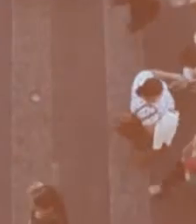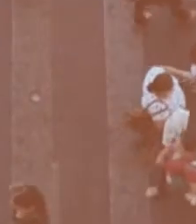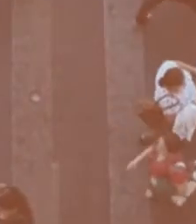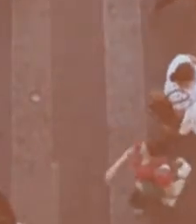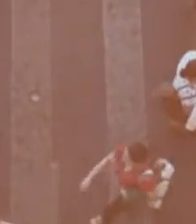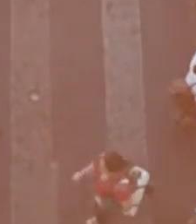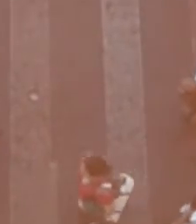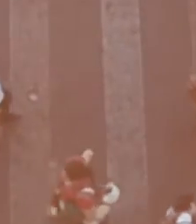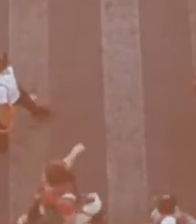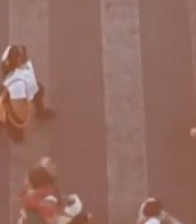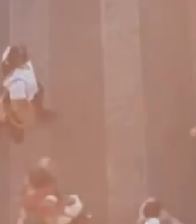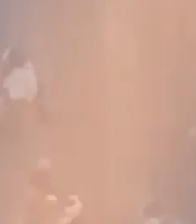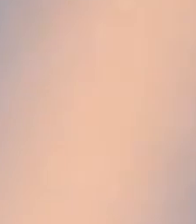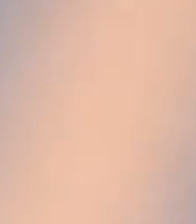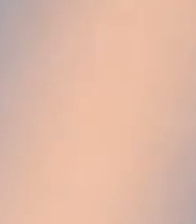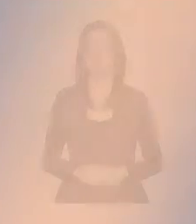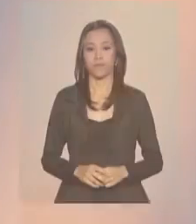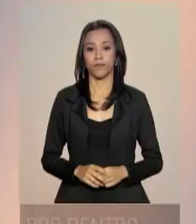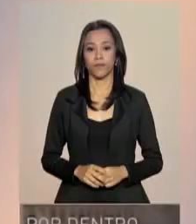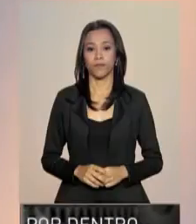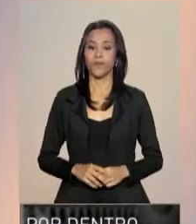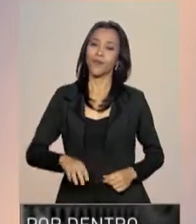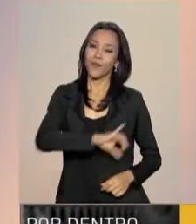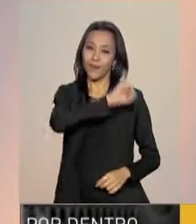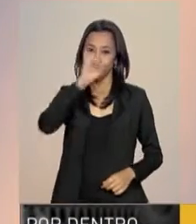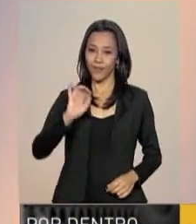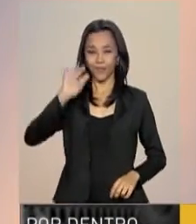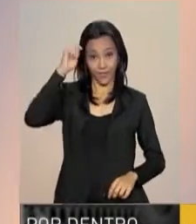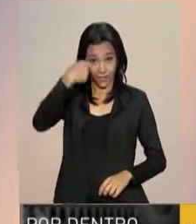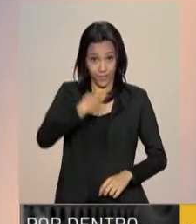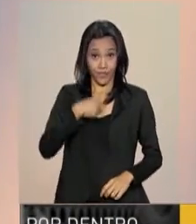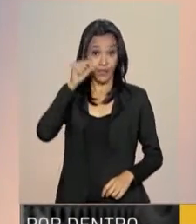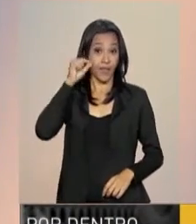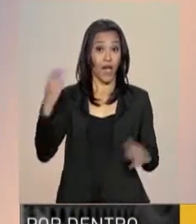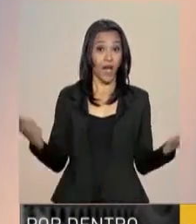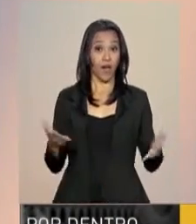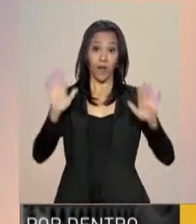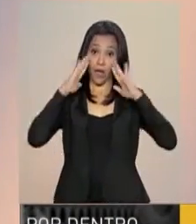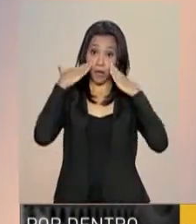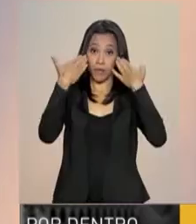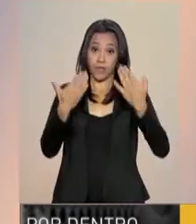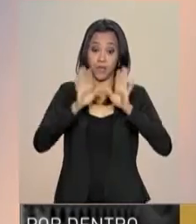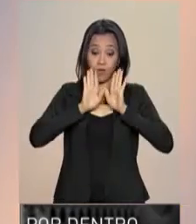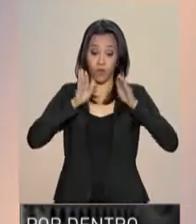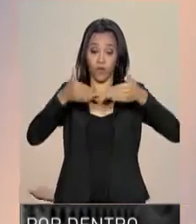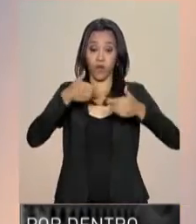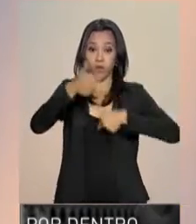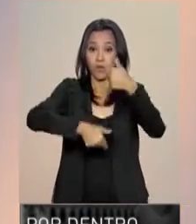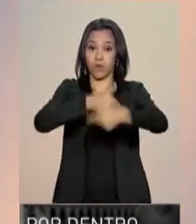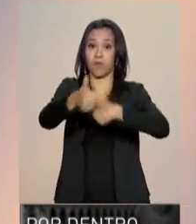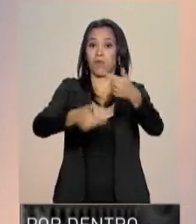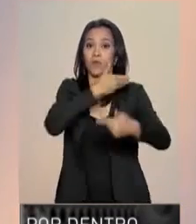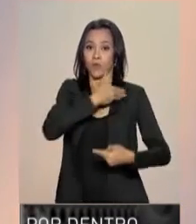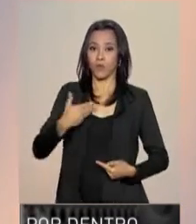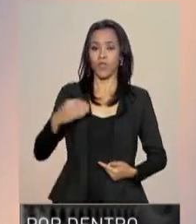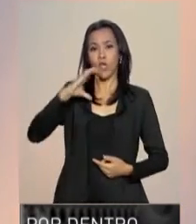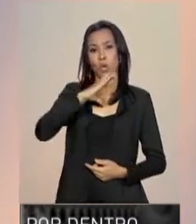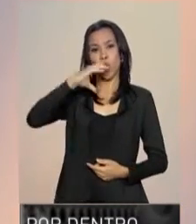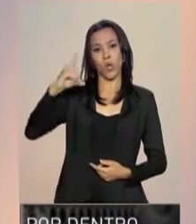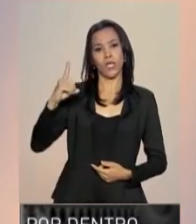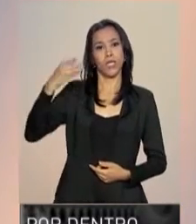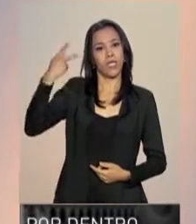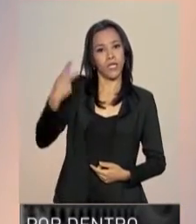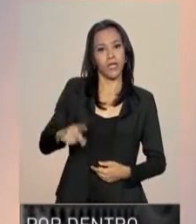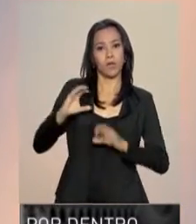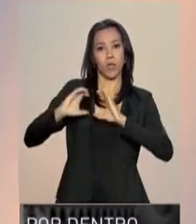E aí o Olá eu sou o Carla batia estamos no ar com o programa por dentro do governo produzido coordenado